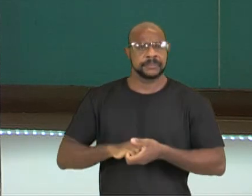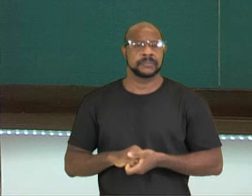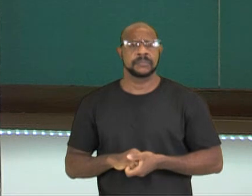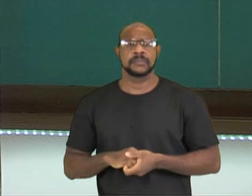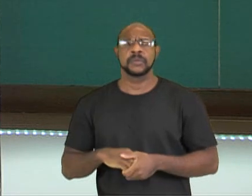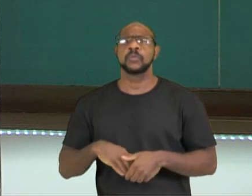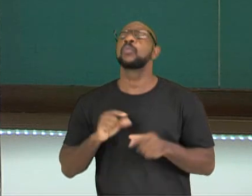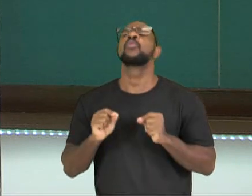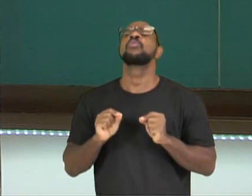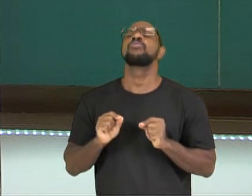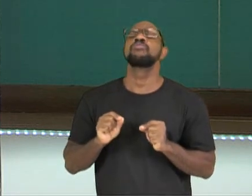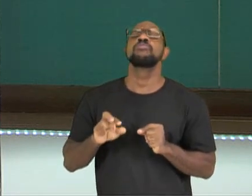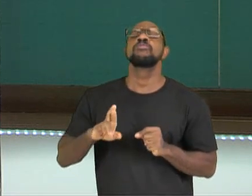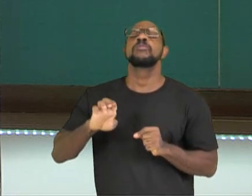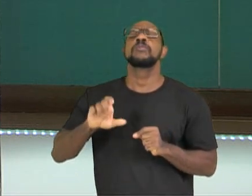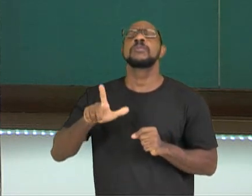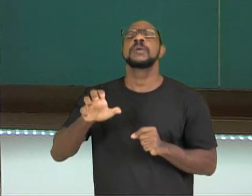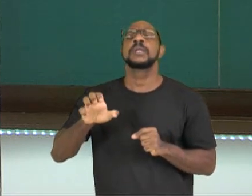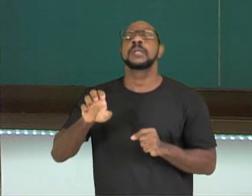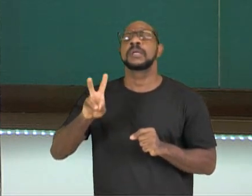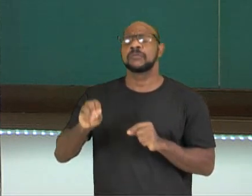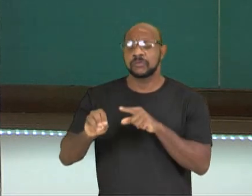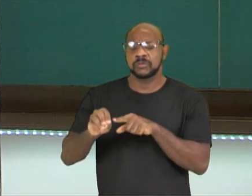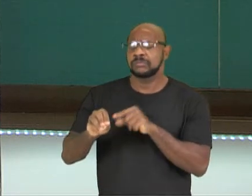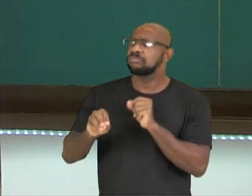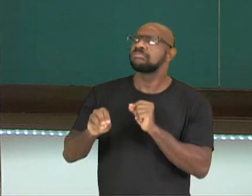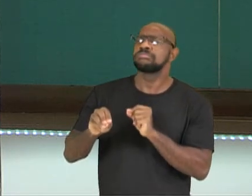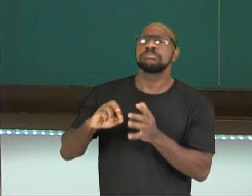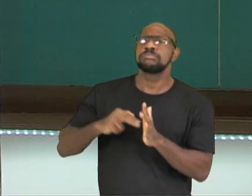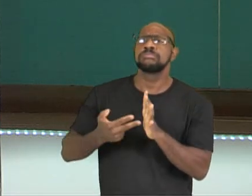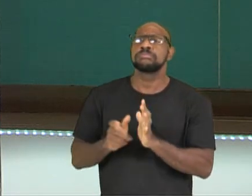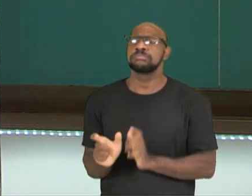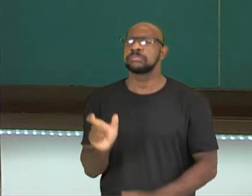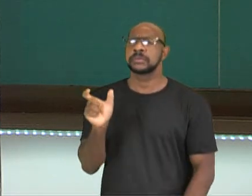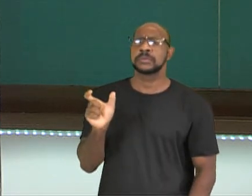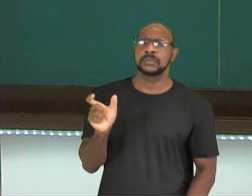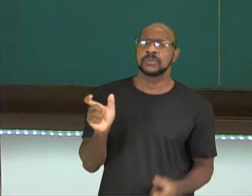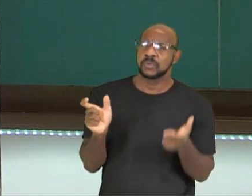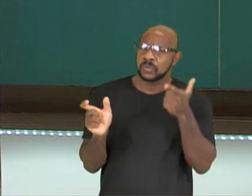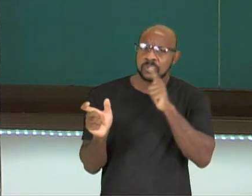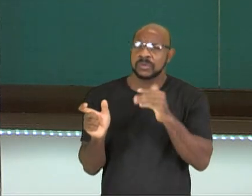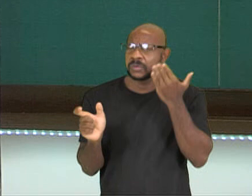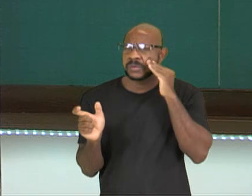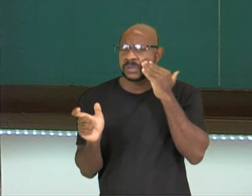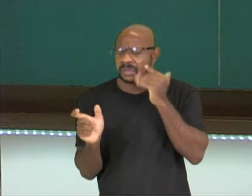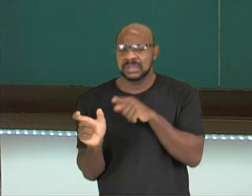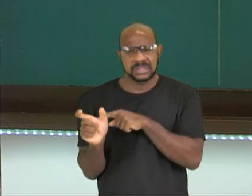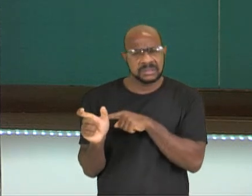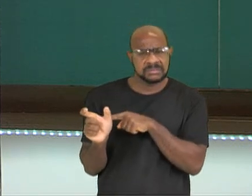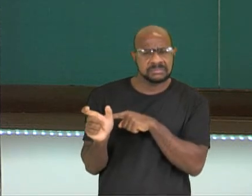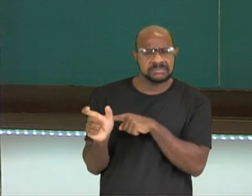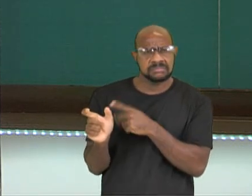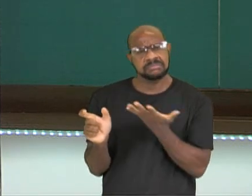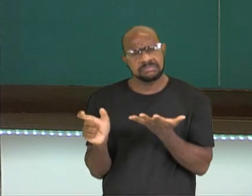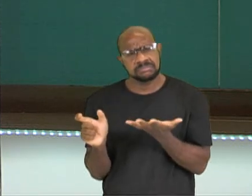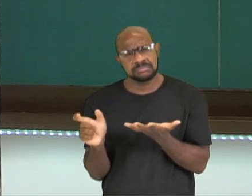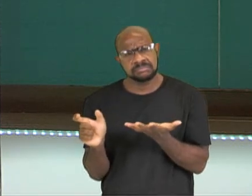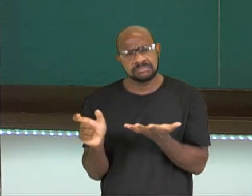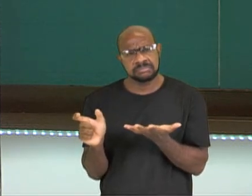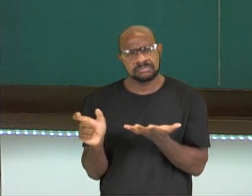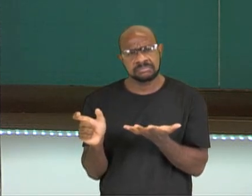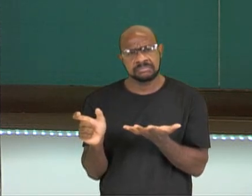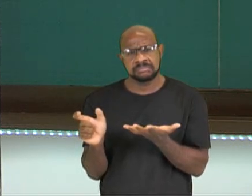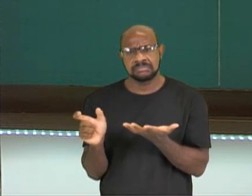é relevo? Eu consigo entender essa palavra, o que é relevo, né? Quando eu